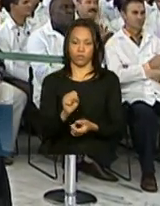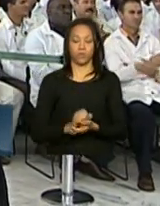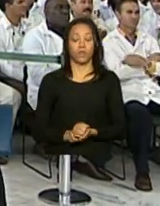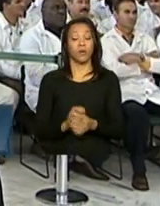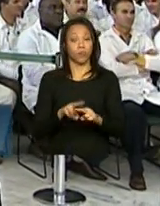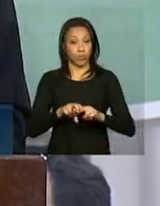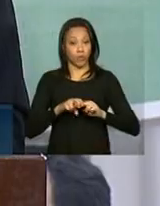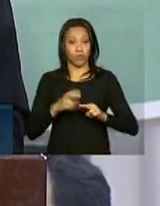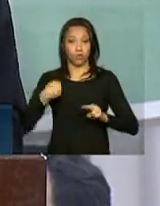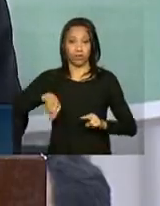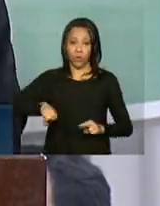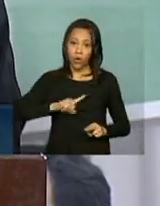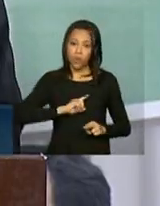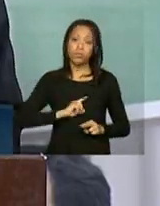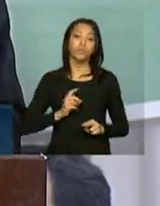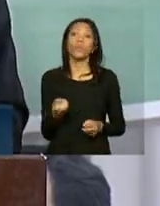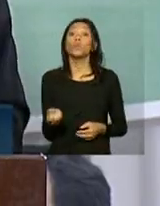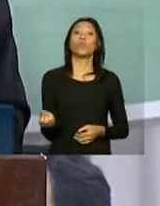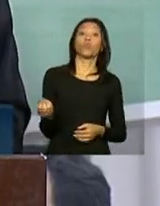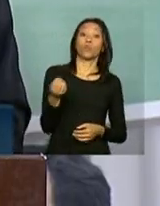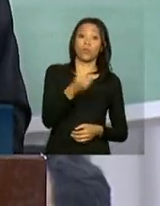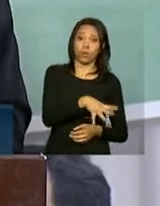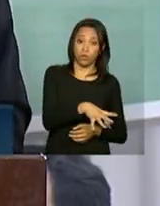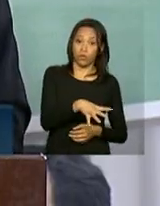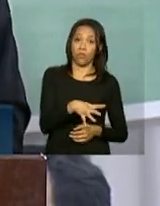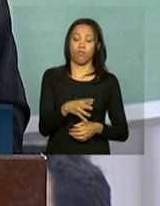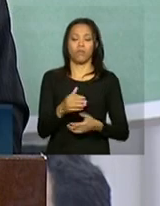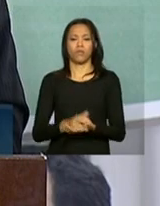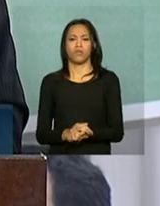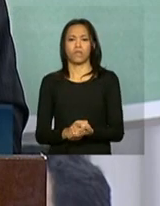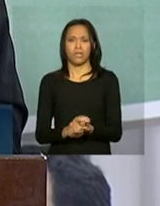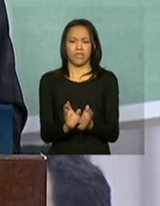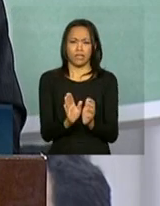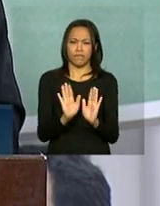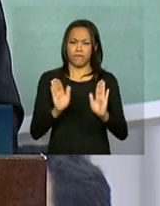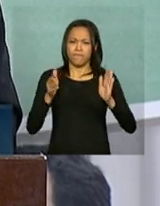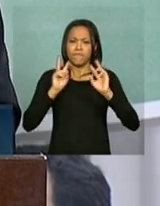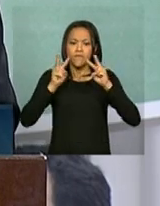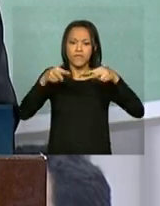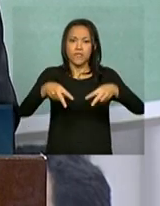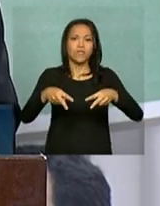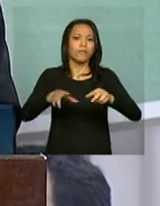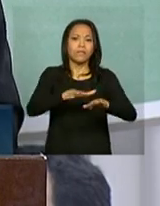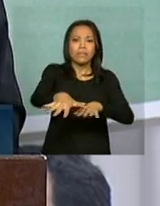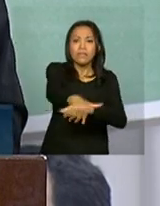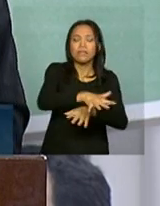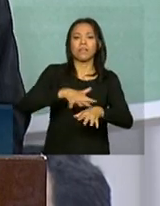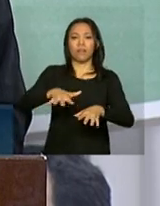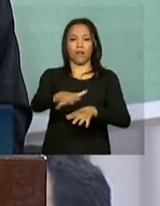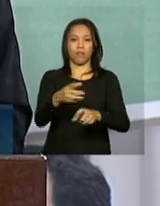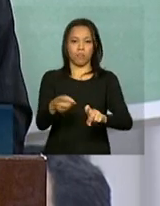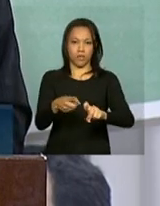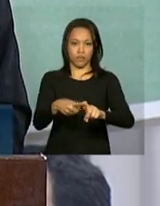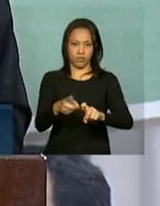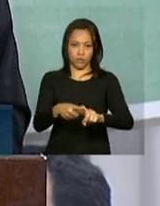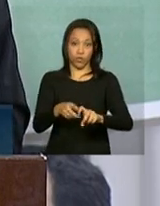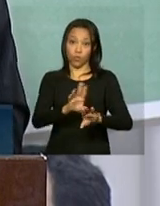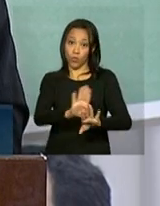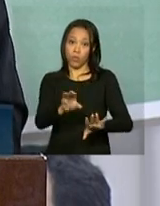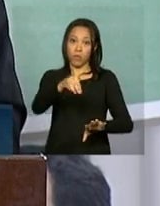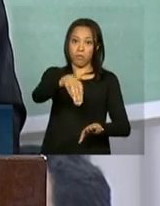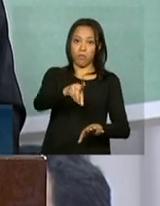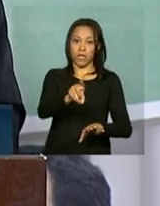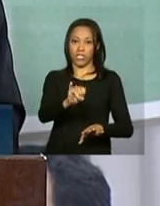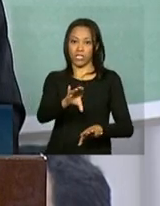Portanto, nós estamos dando um novo status à nossa medicina de família e comunidade, que passa a se chamar agora Medicina